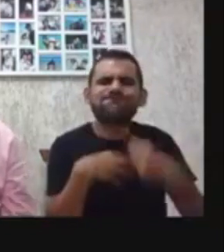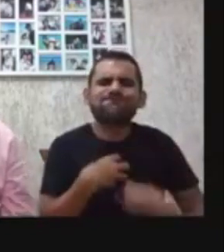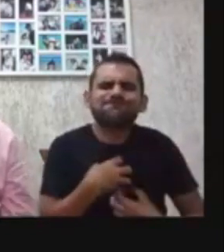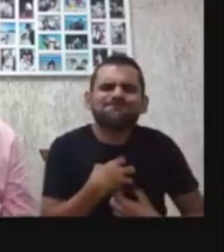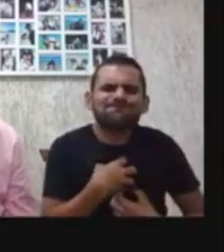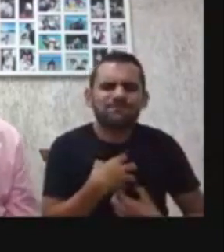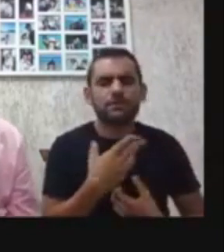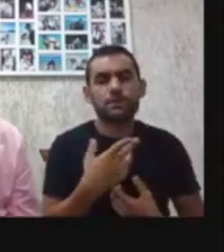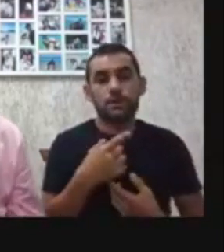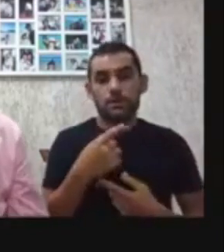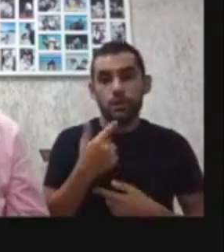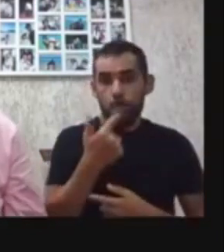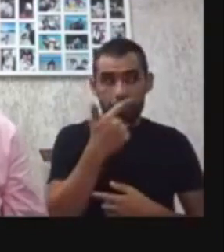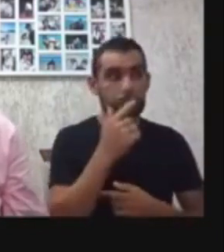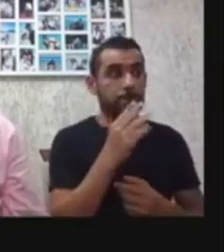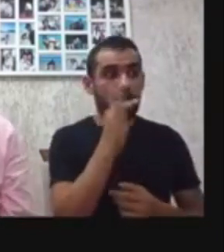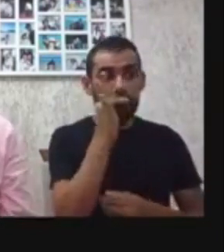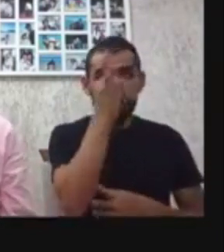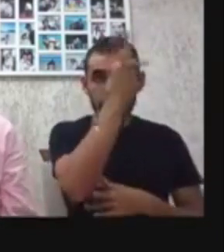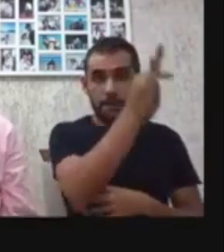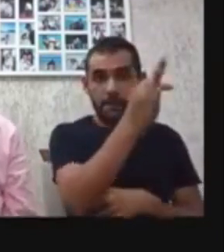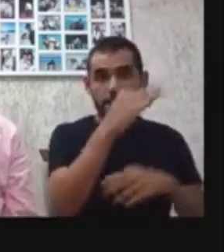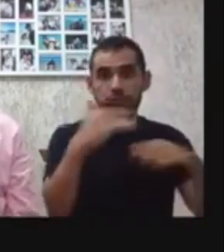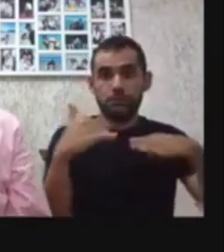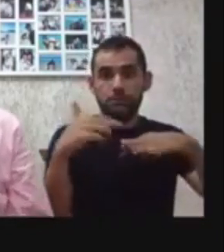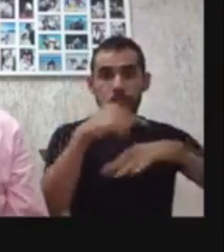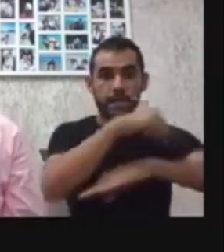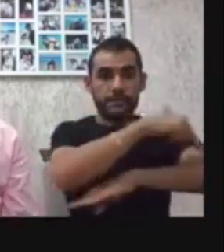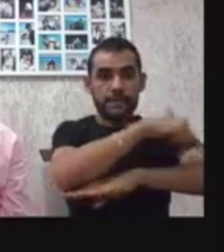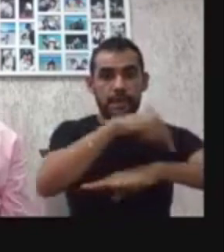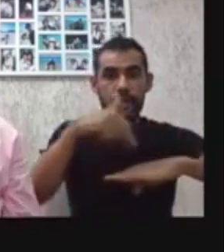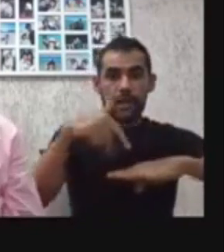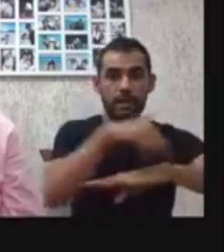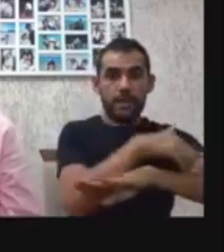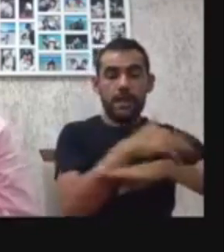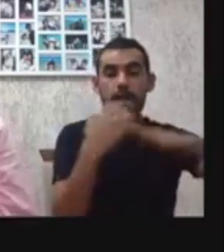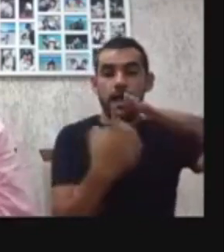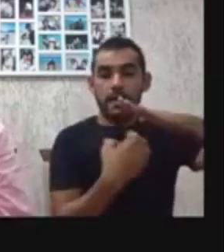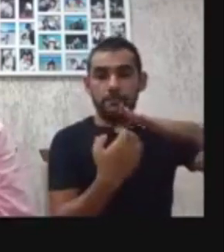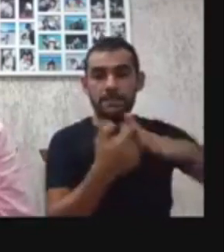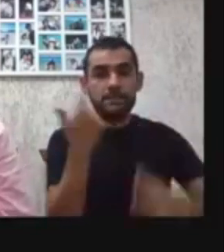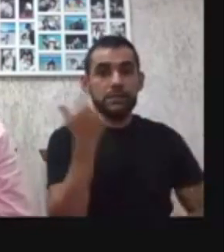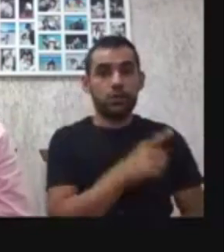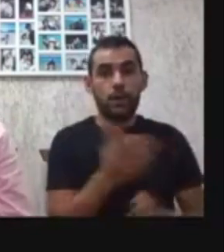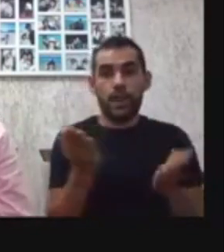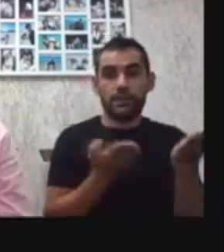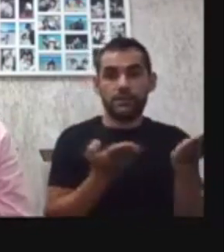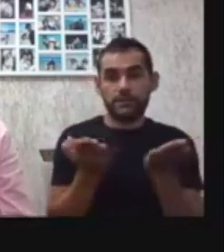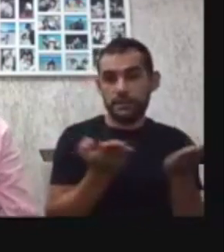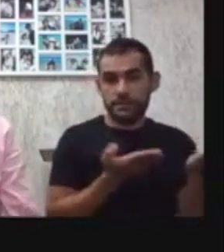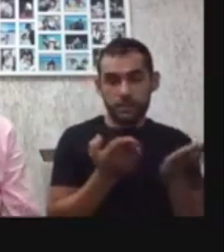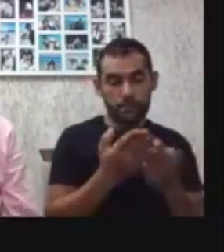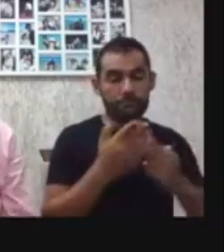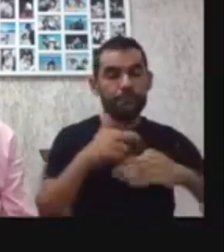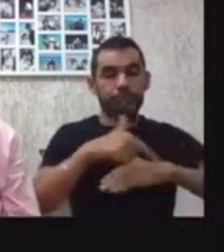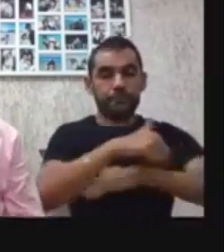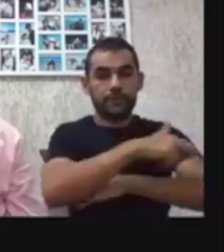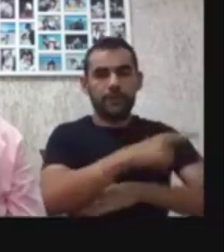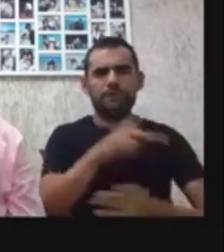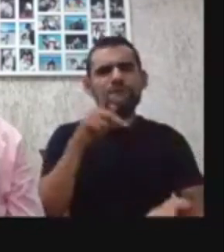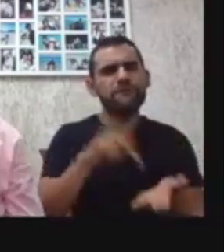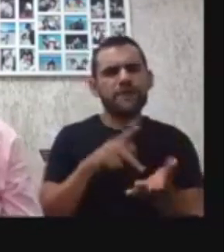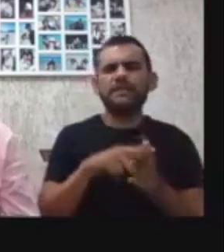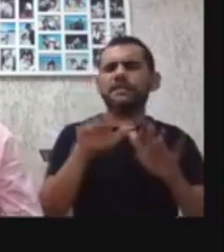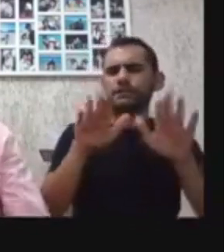as próximas passarelas, as pessoas, essa empresa que ganhou a licitação das passarelas, elas